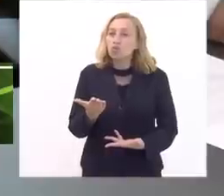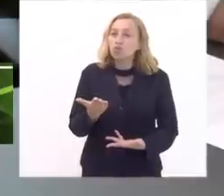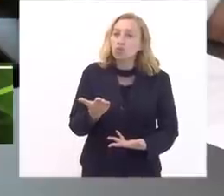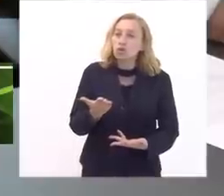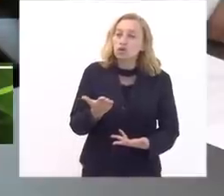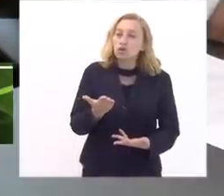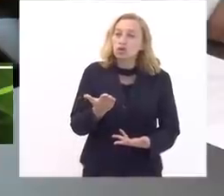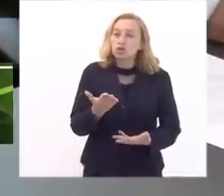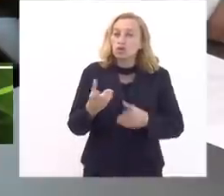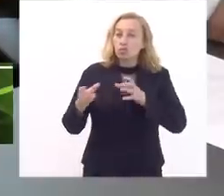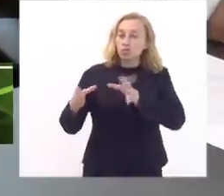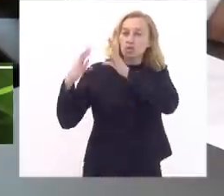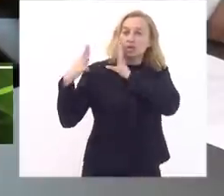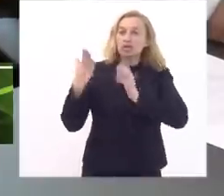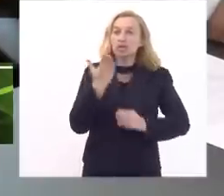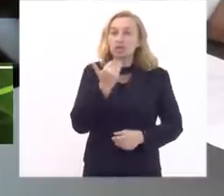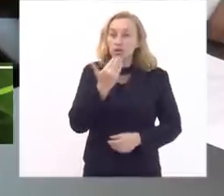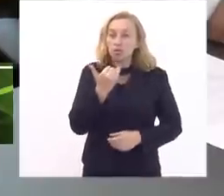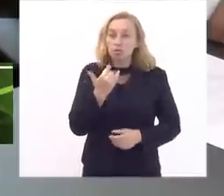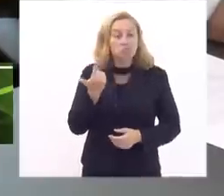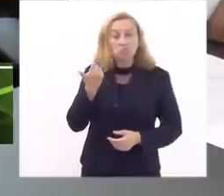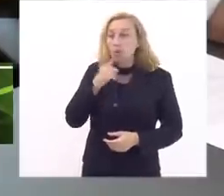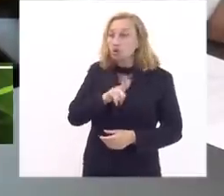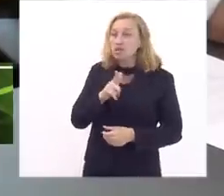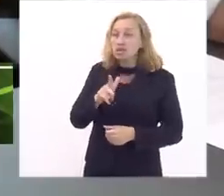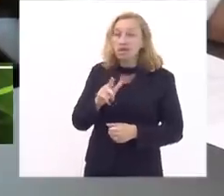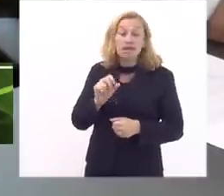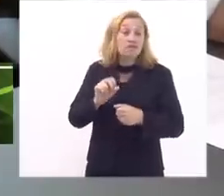uma cesta básica, elas não conseguem